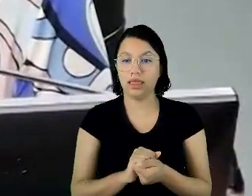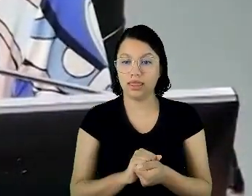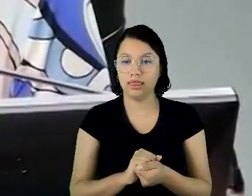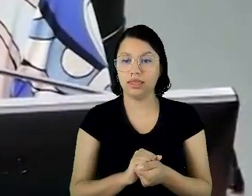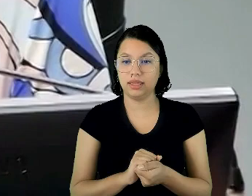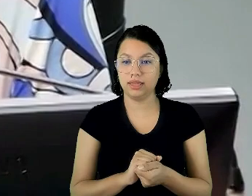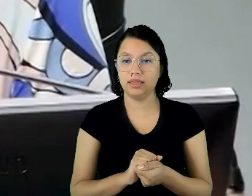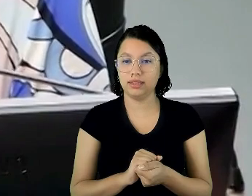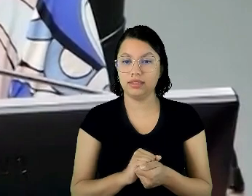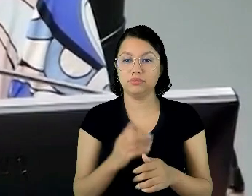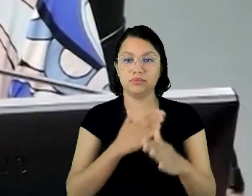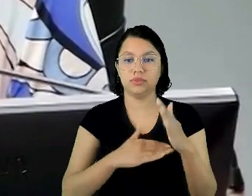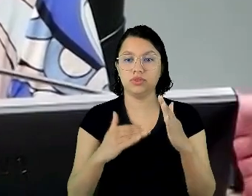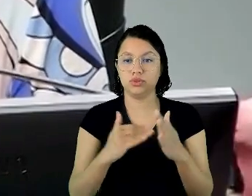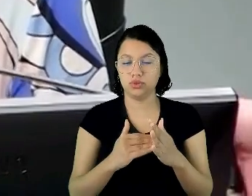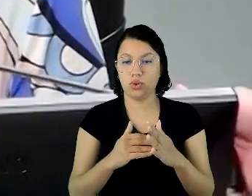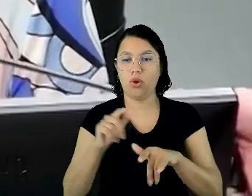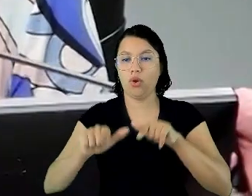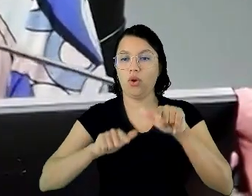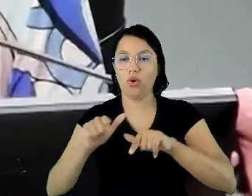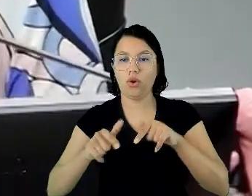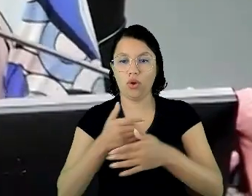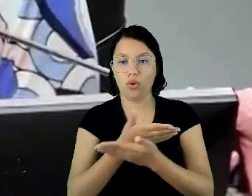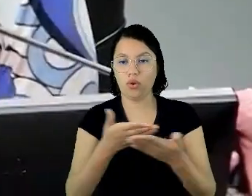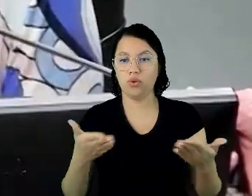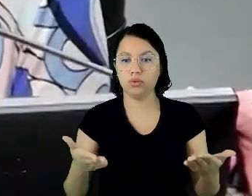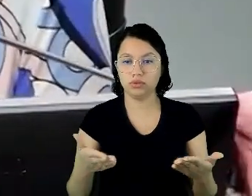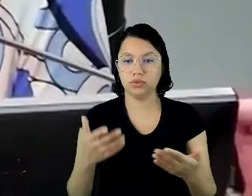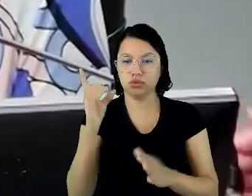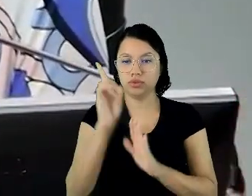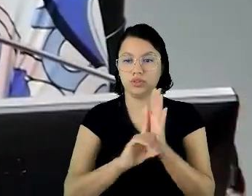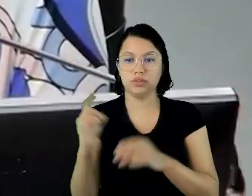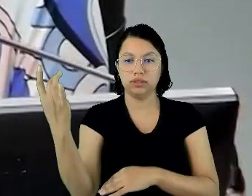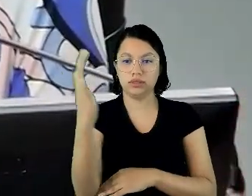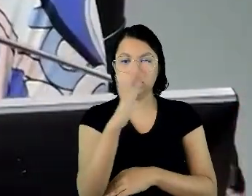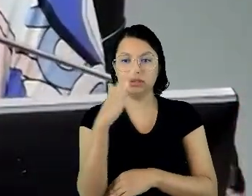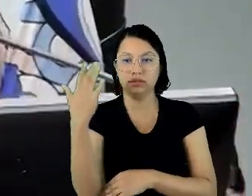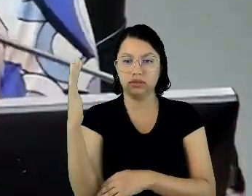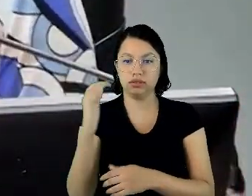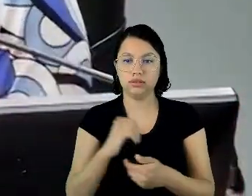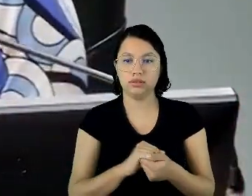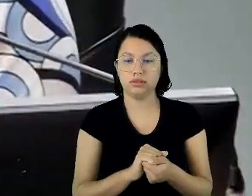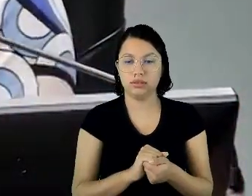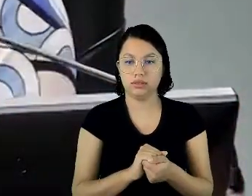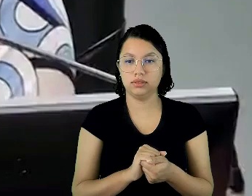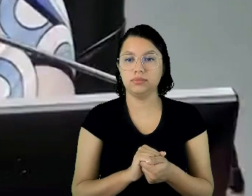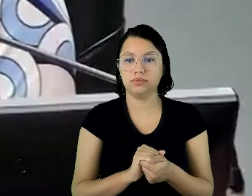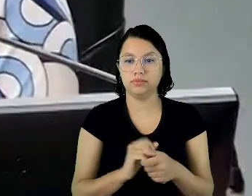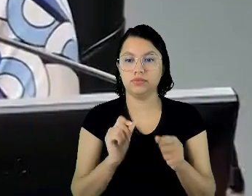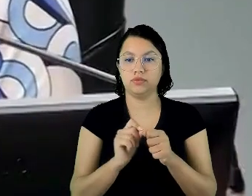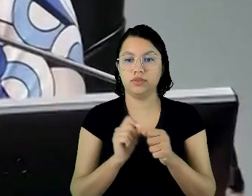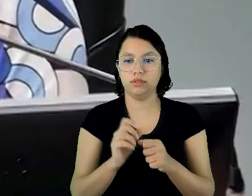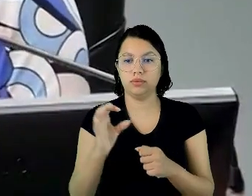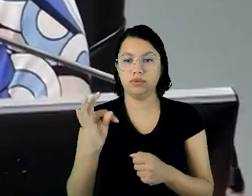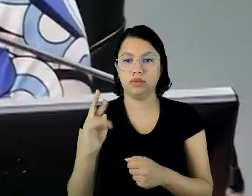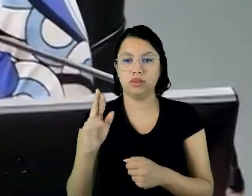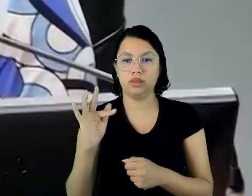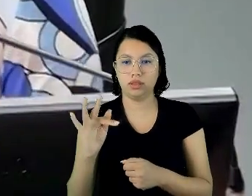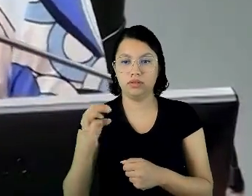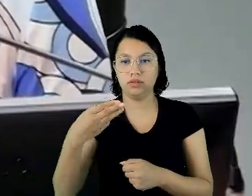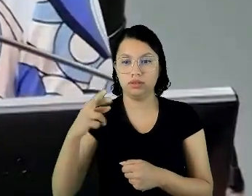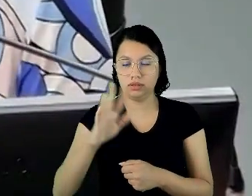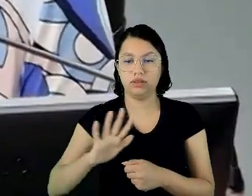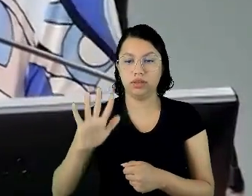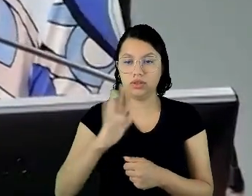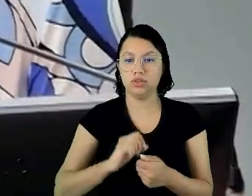trabalho em direito ambiental aqui, criado pelo TRF da Terceira Região, representados aqui pelo doutor Fernando Nardon,